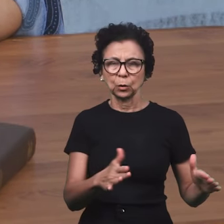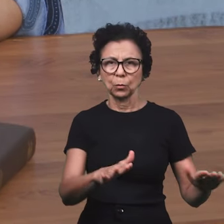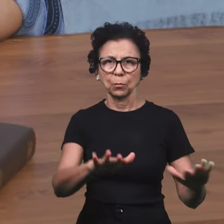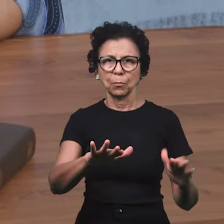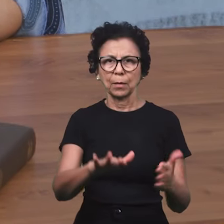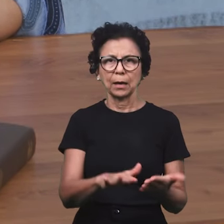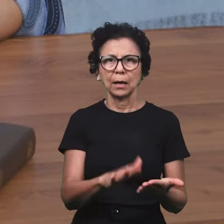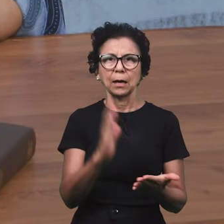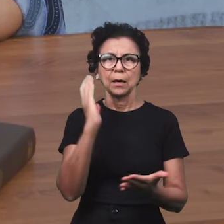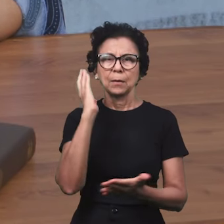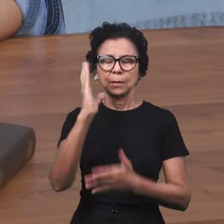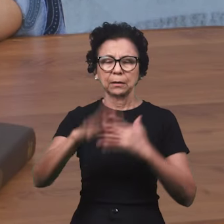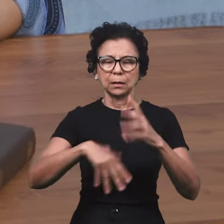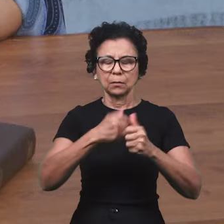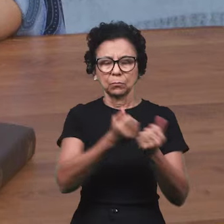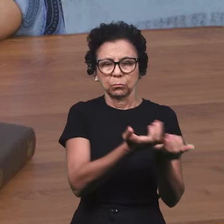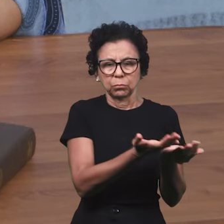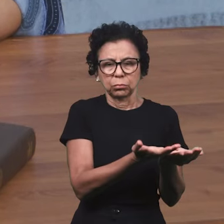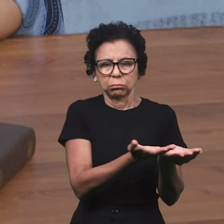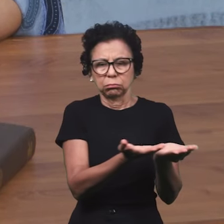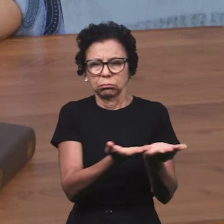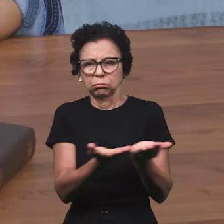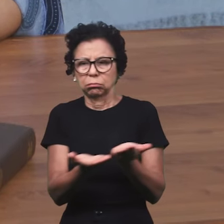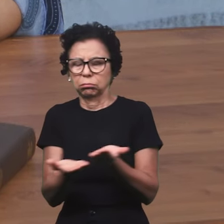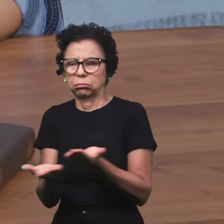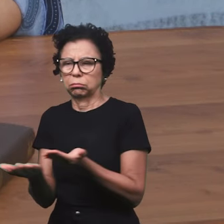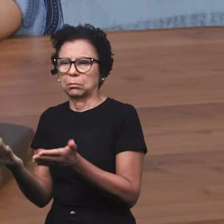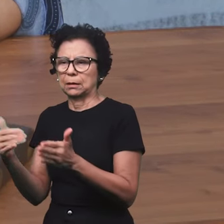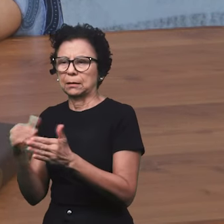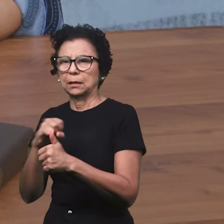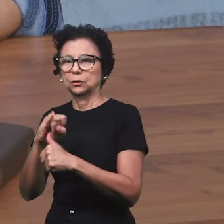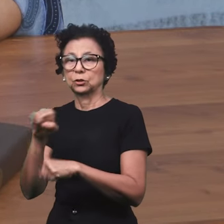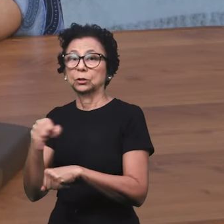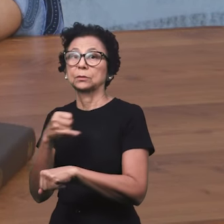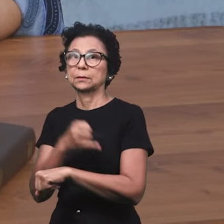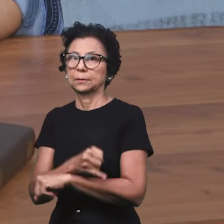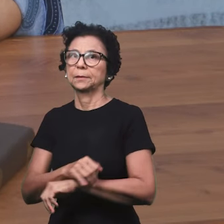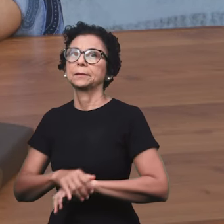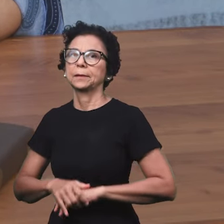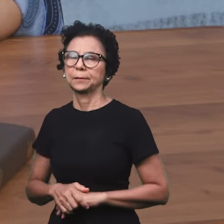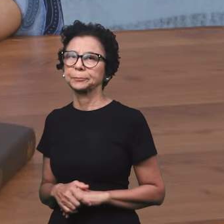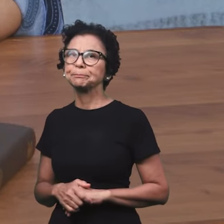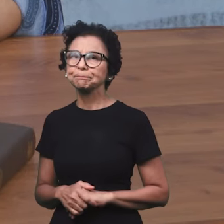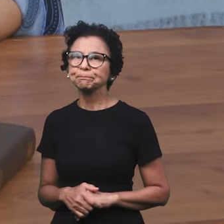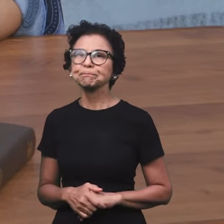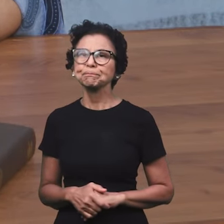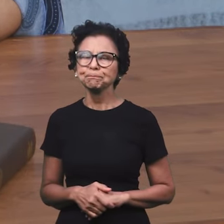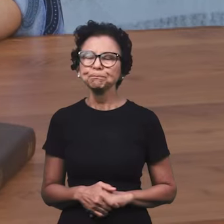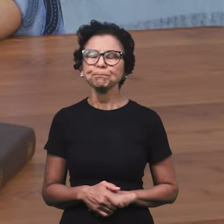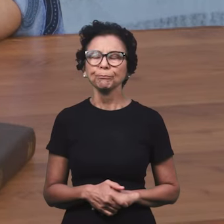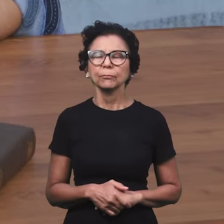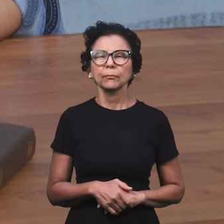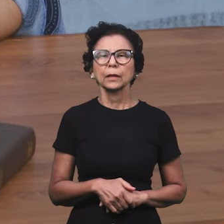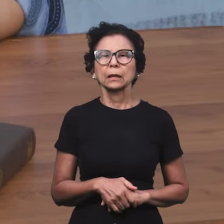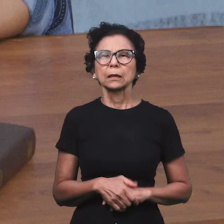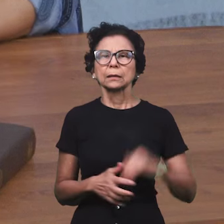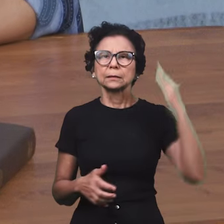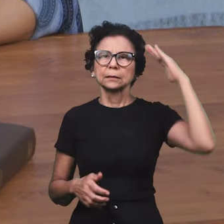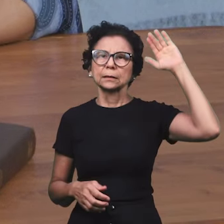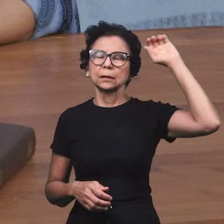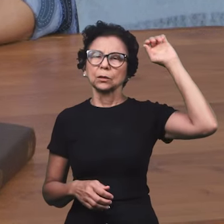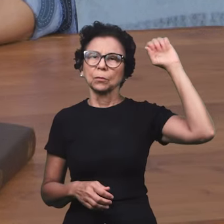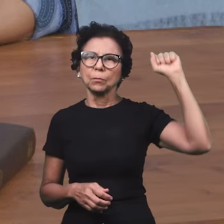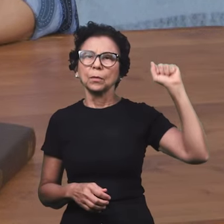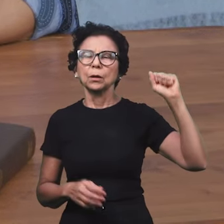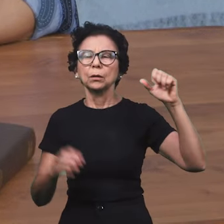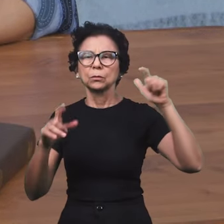farás subir a Jerusalém. E Salomão contou todos os homens estranhos que havia na terra